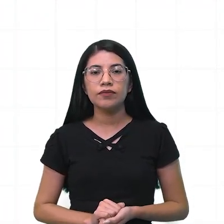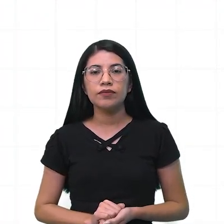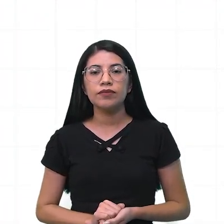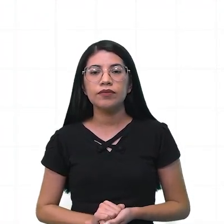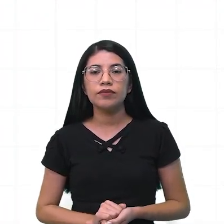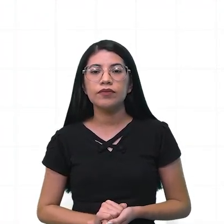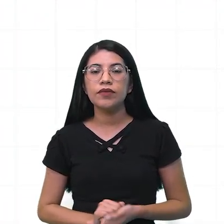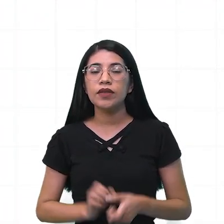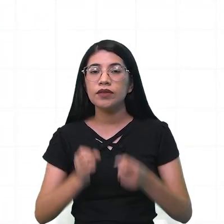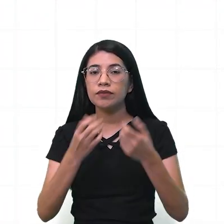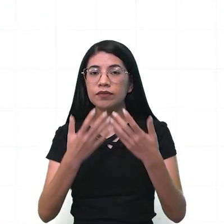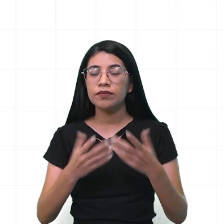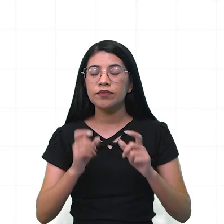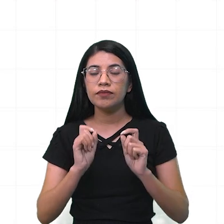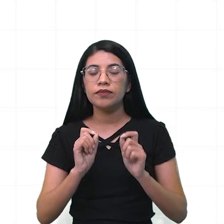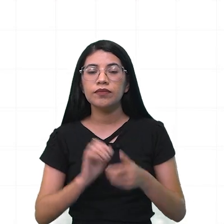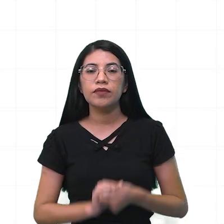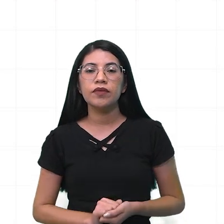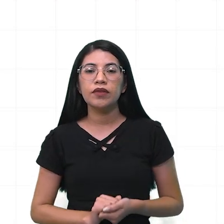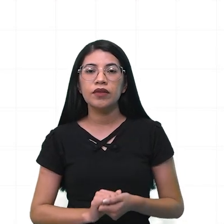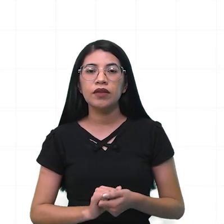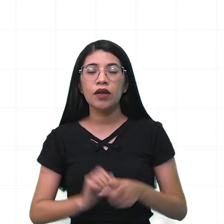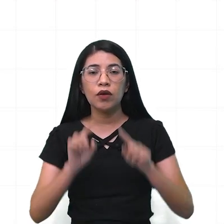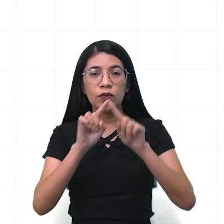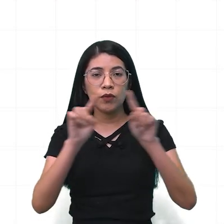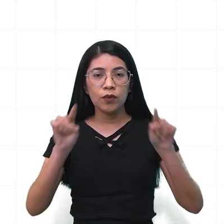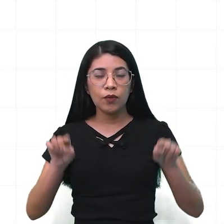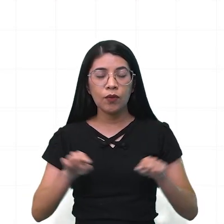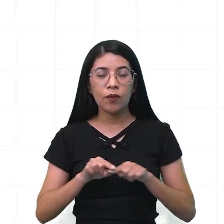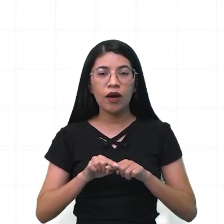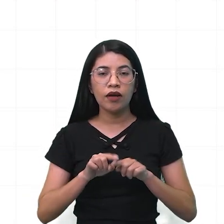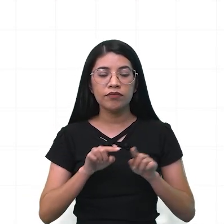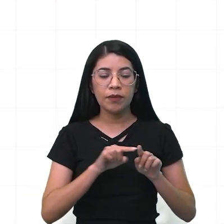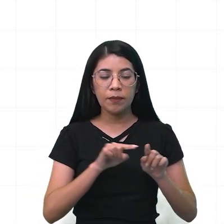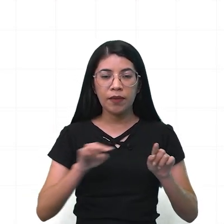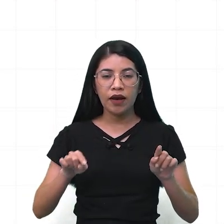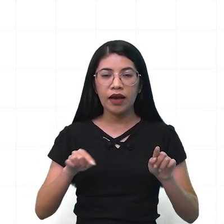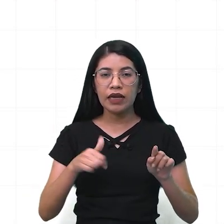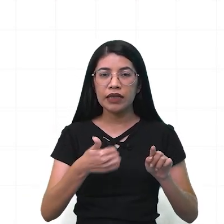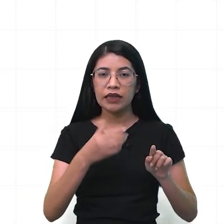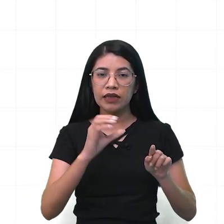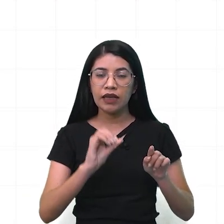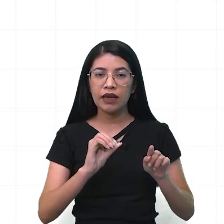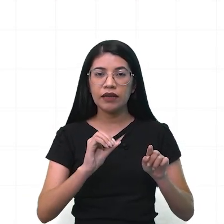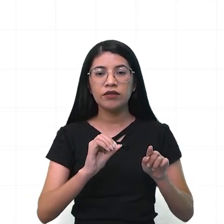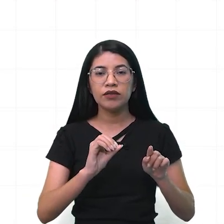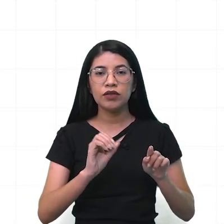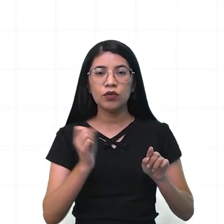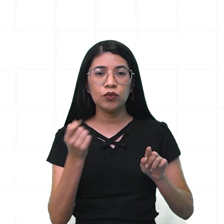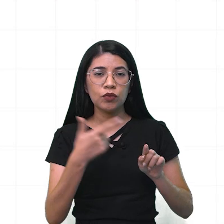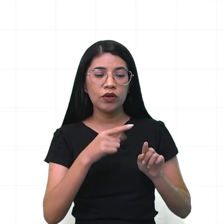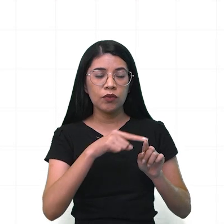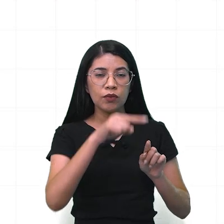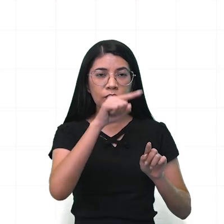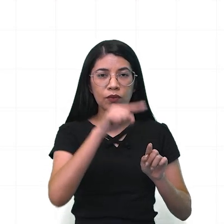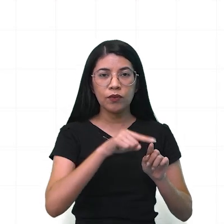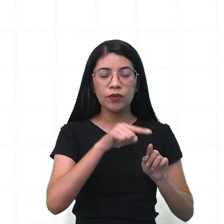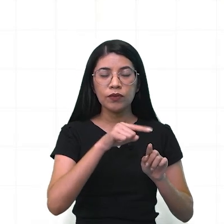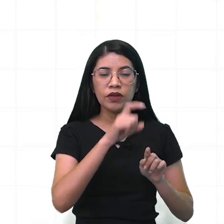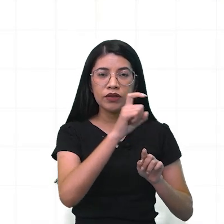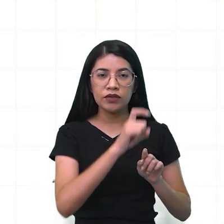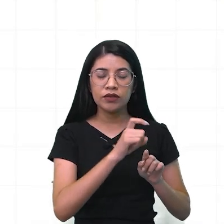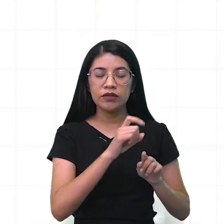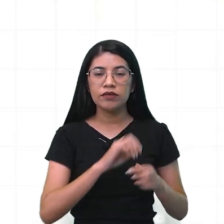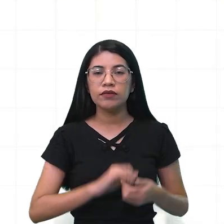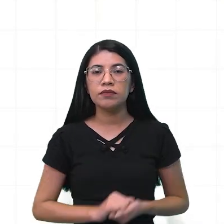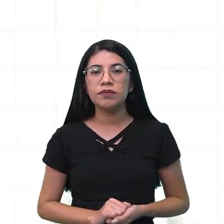Ele diz o seguinte: num retângulo, um lado mede 10 centímetros a mais que o outro. Muito